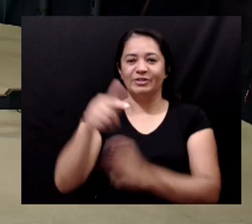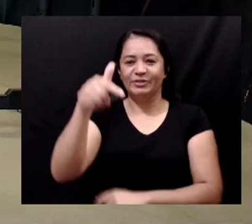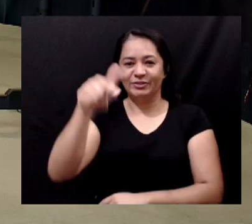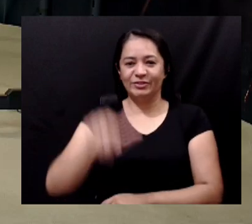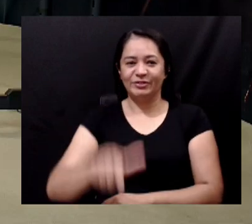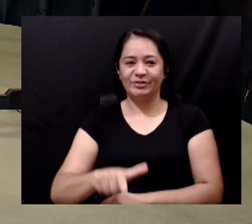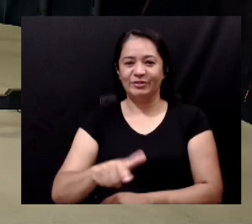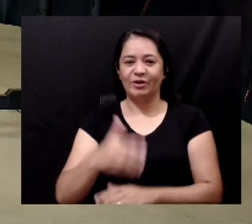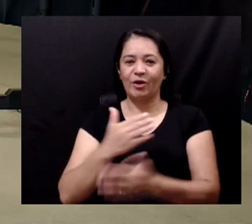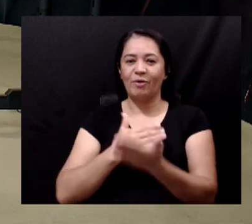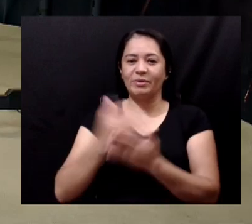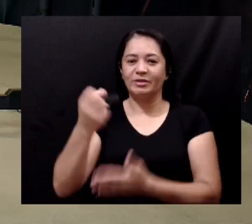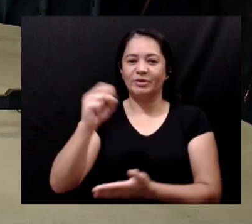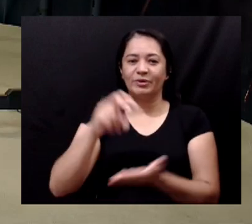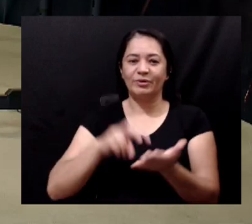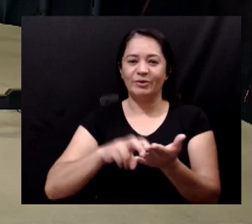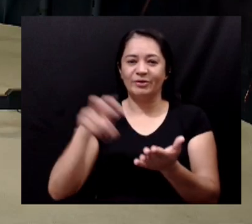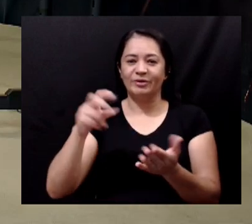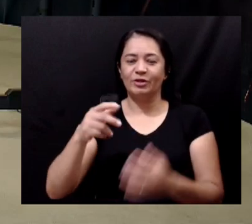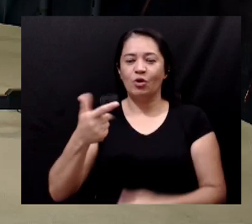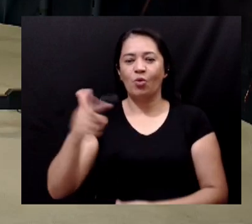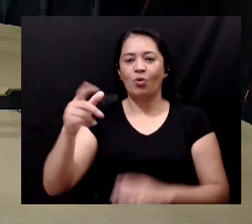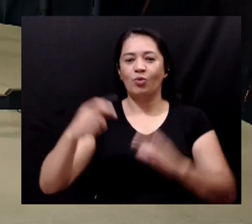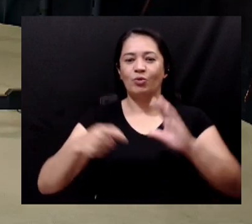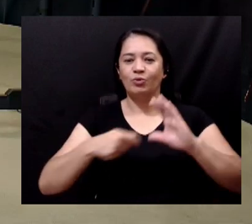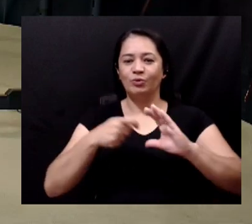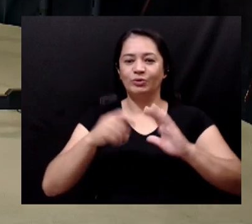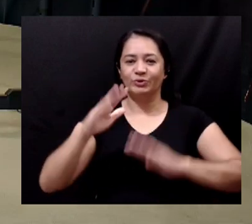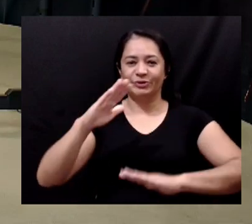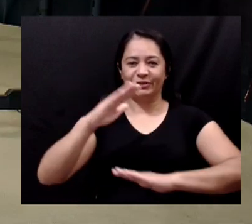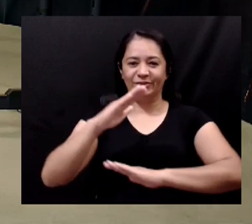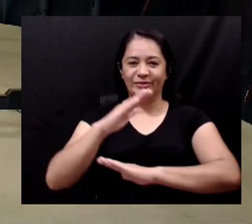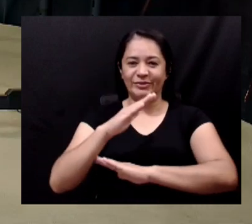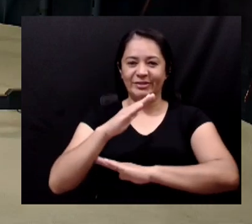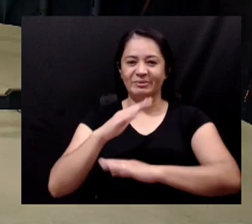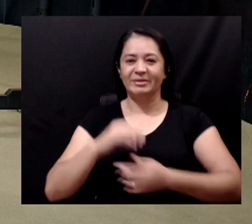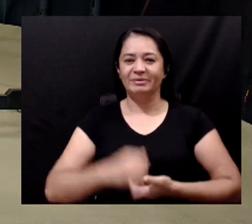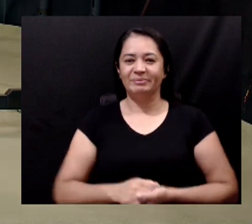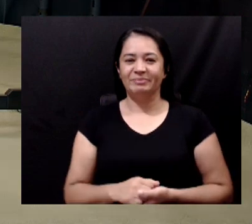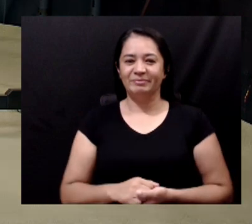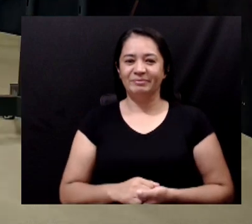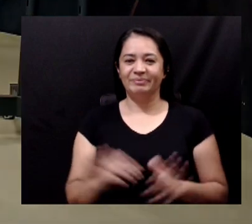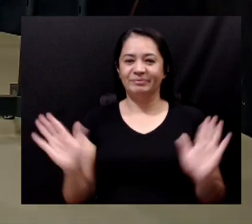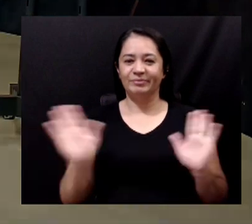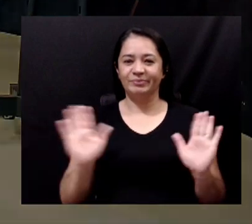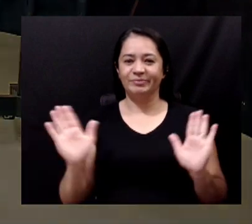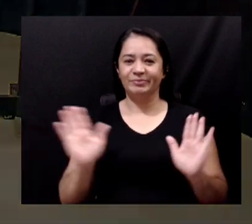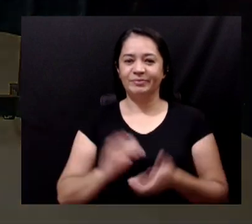manhã, com mais uma edição ao vivo do nosso Estúdio Câmara. Até lá, se cuide!